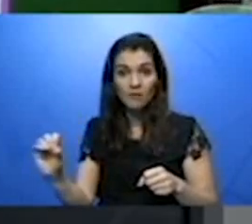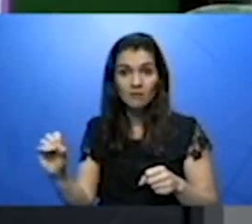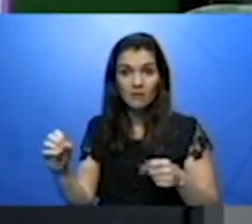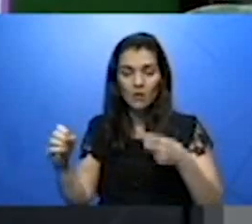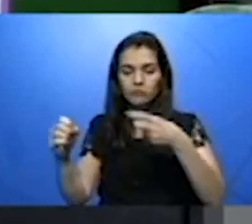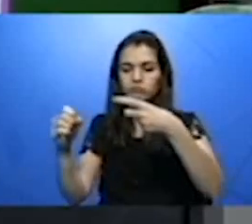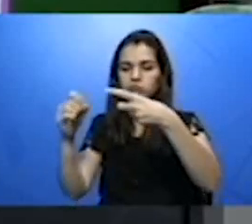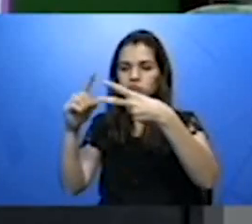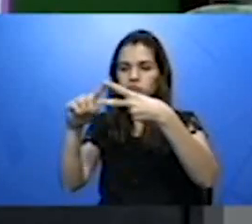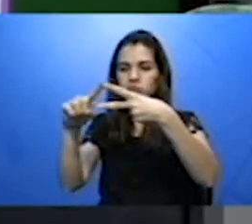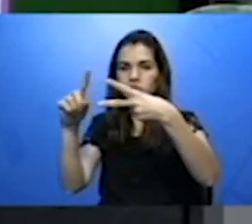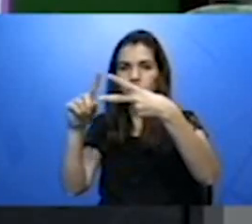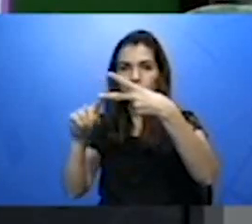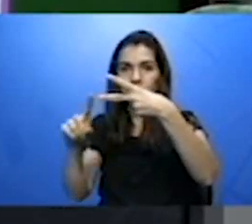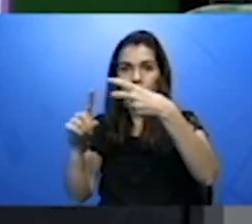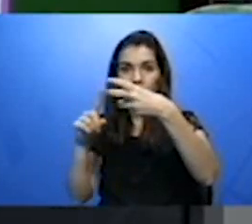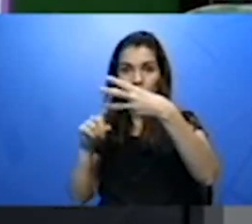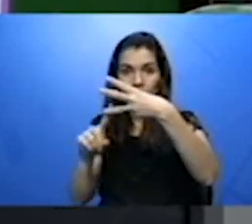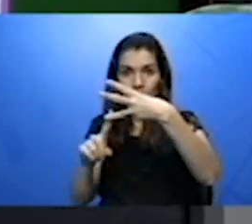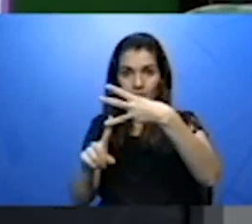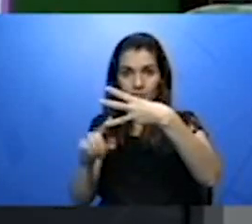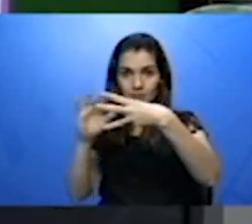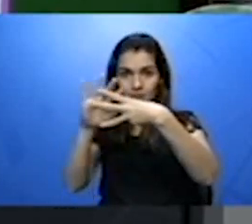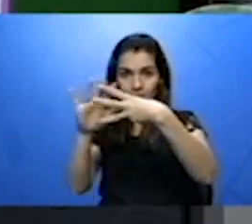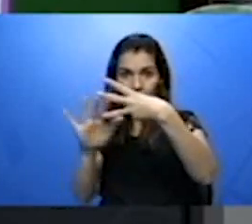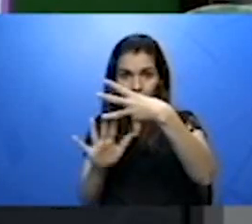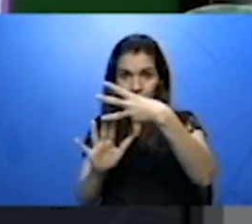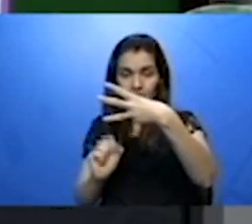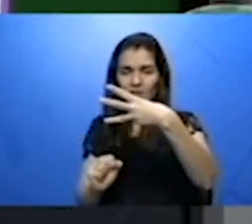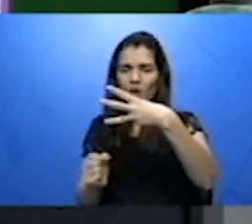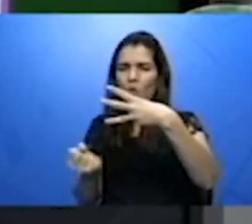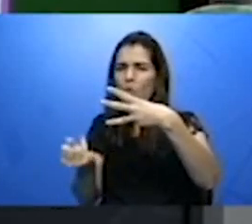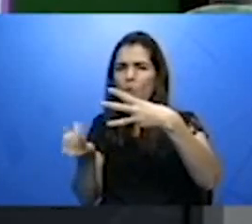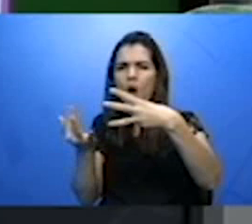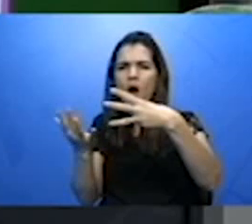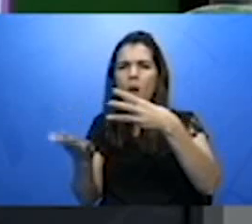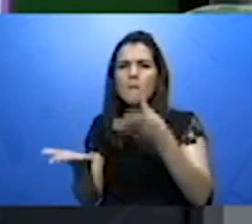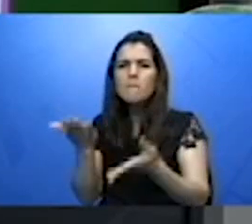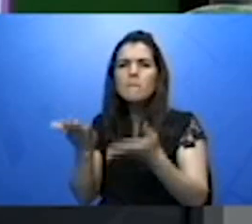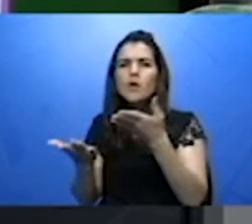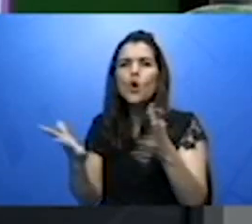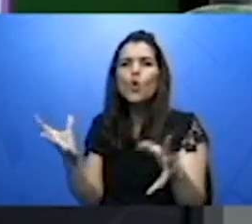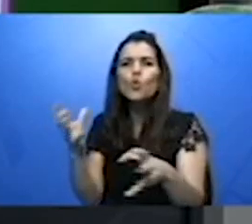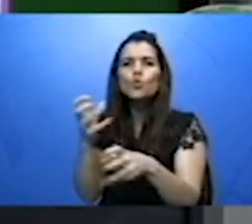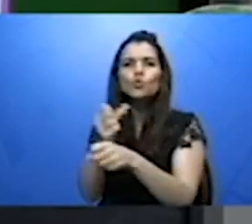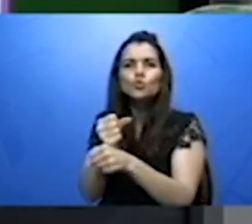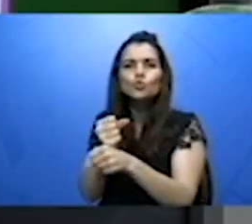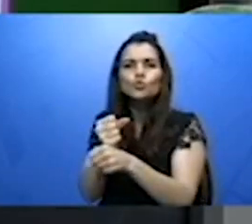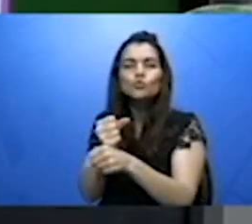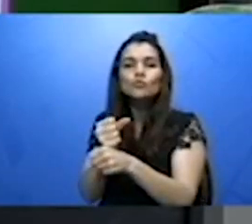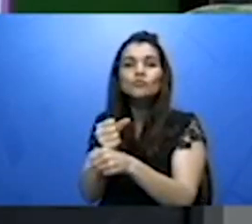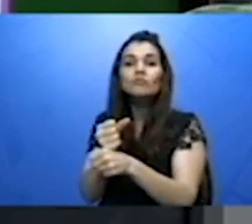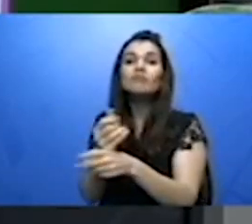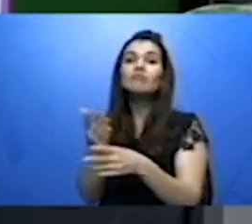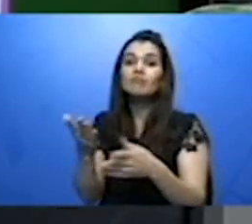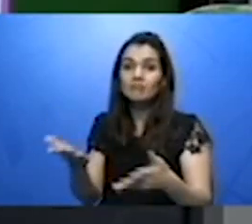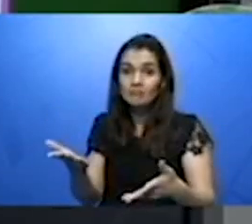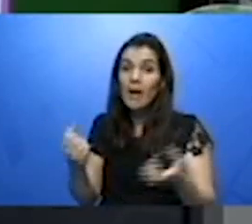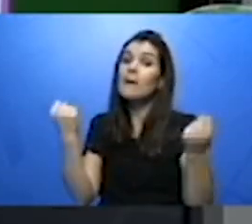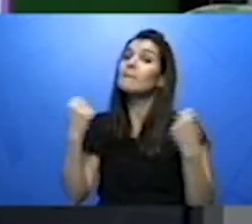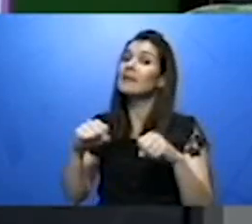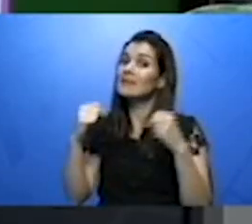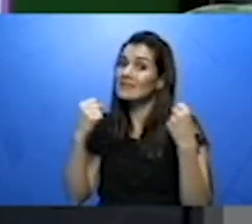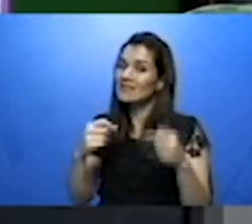um dor três e se eu quero saber o peso dos três juntos eu tenho que fazer o quê